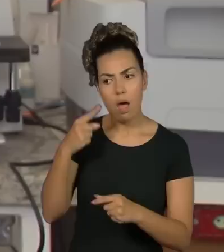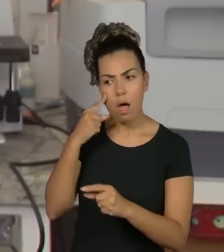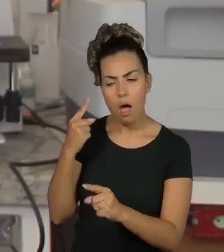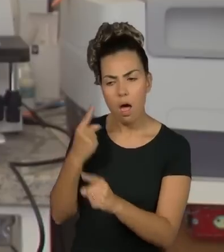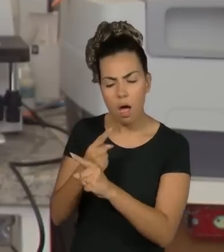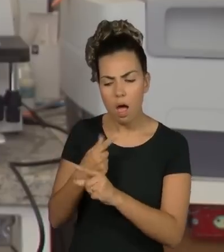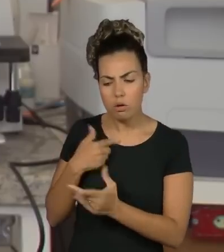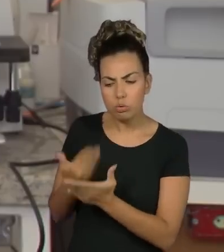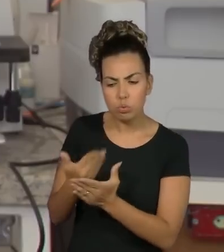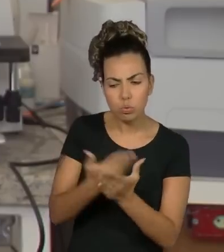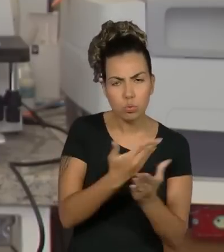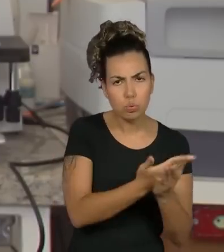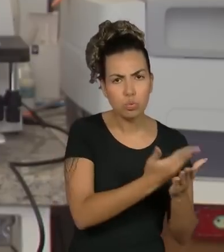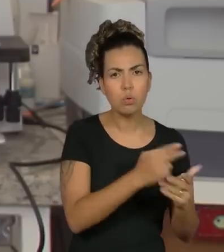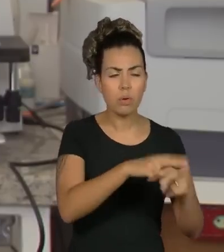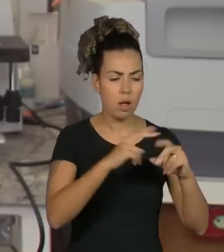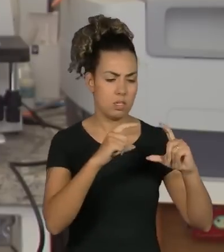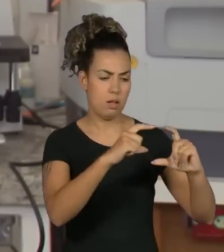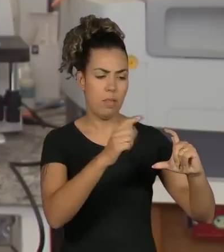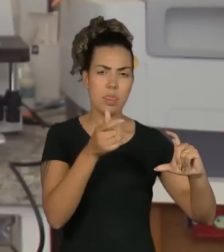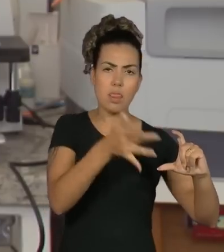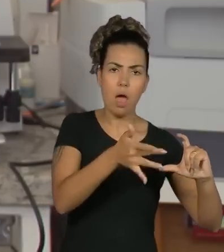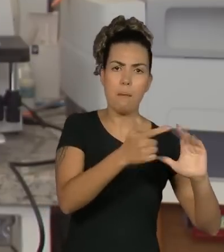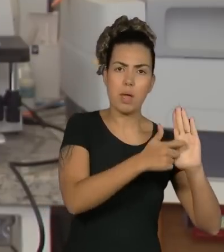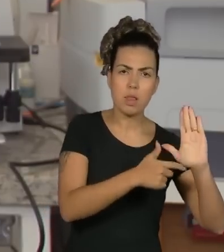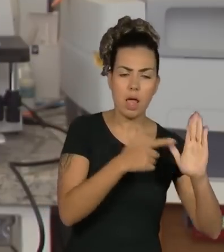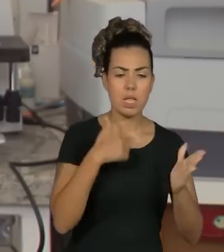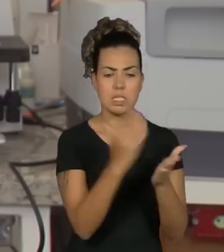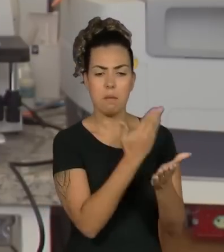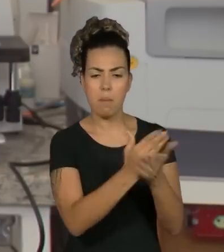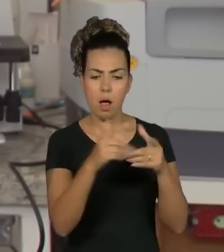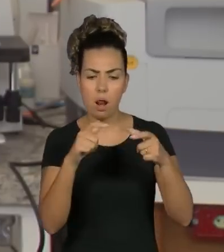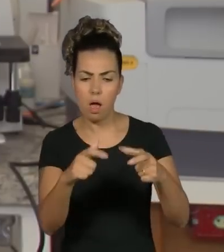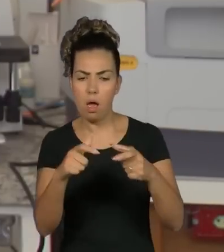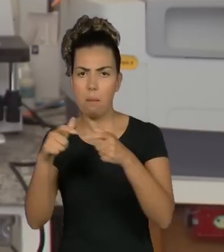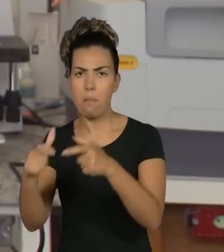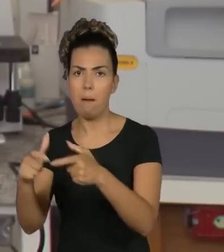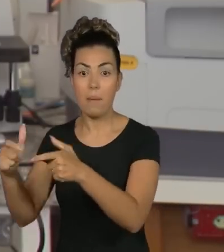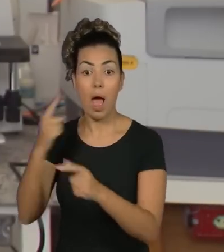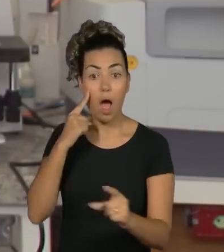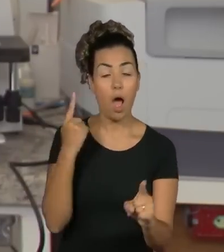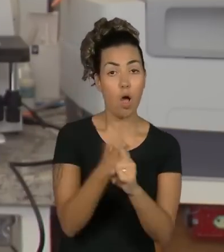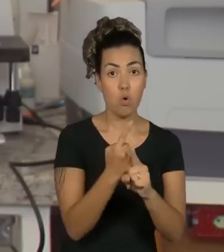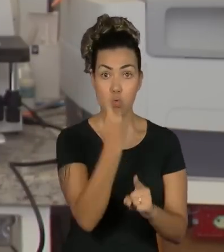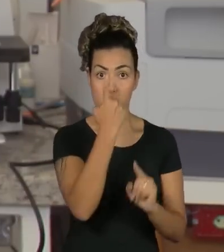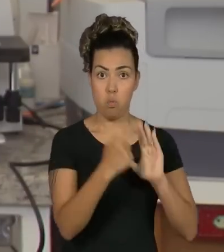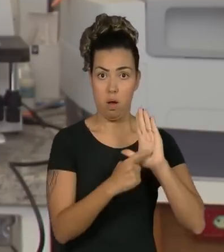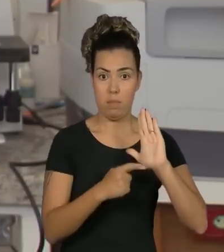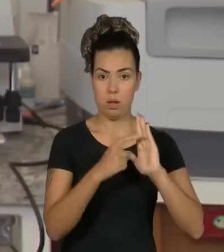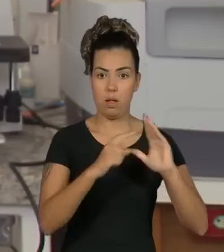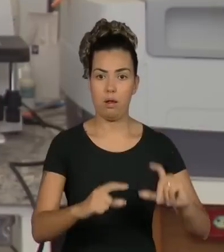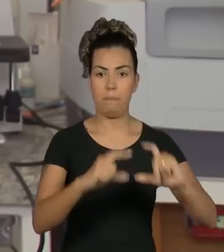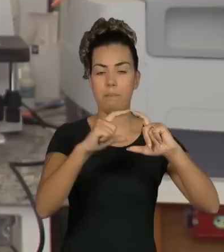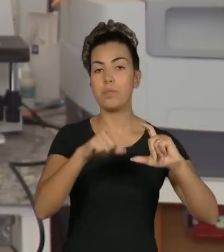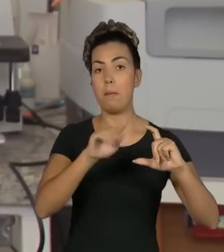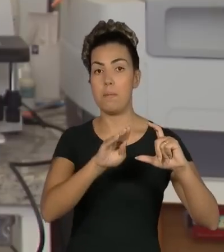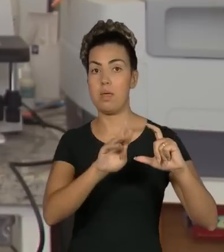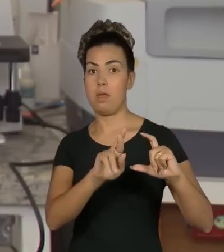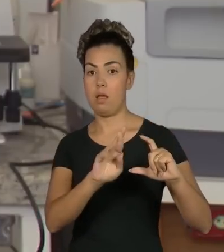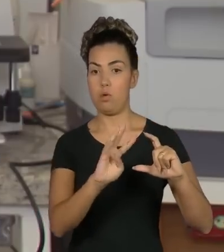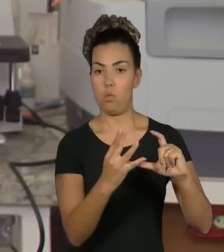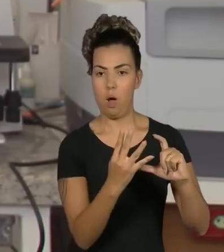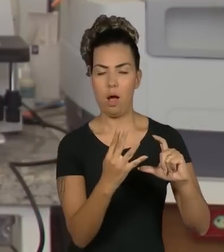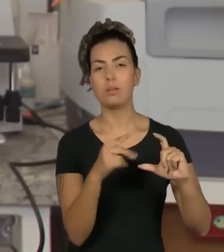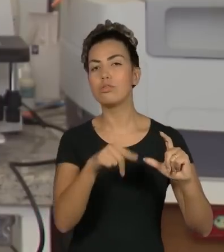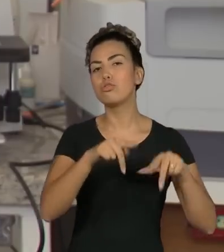bactéria, né, que a gente denominou de BR4, do gênero Pseudomonas, que ela tem a capacidade de degradar plástico PET